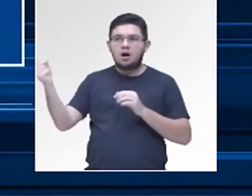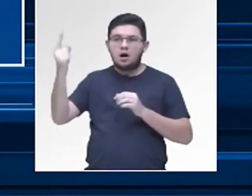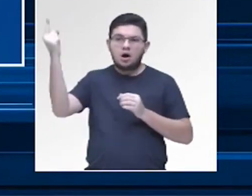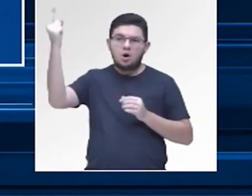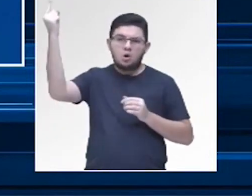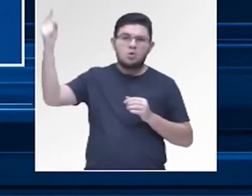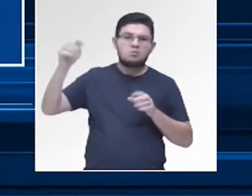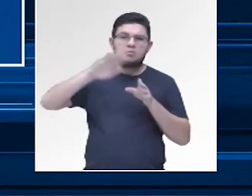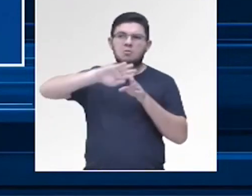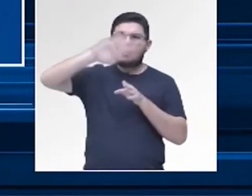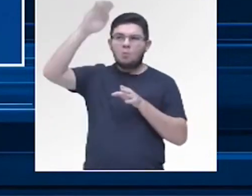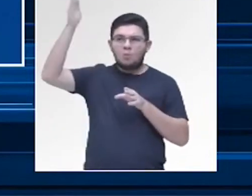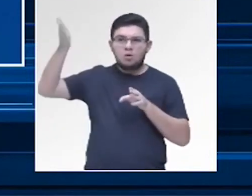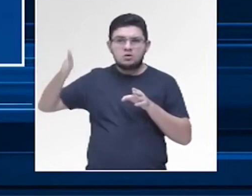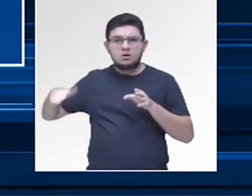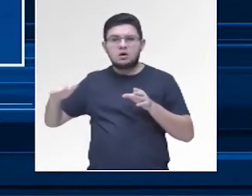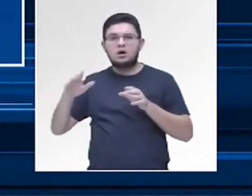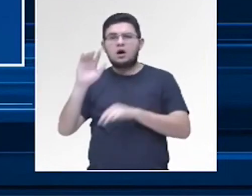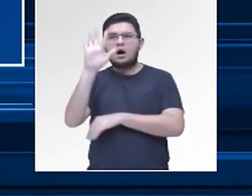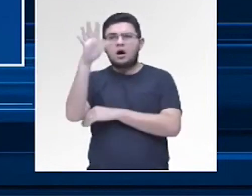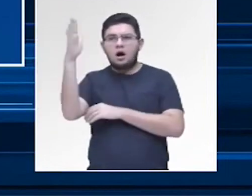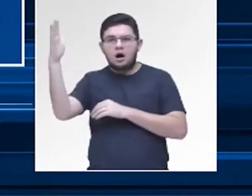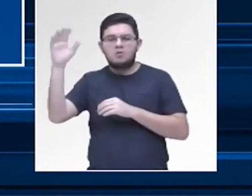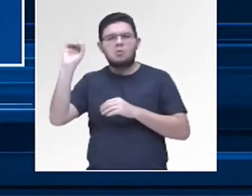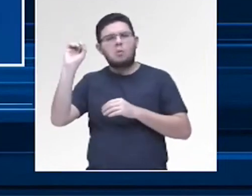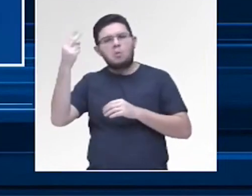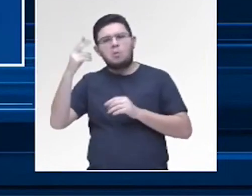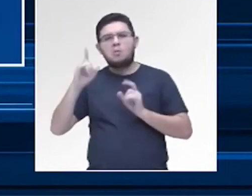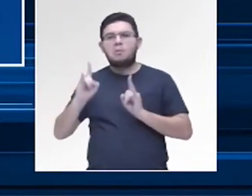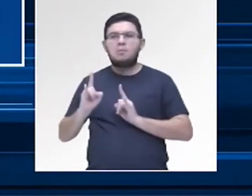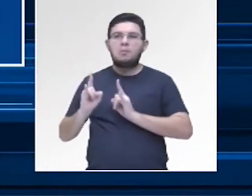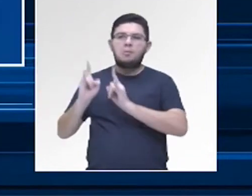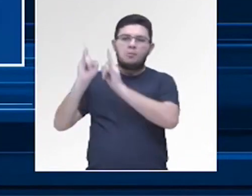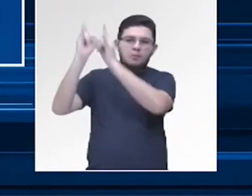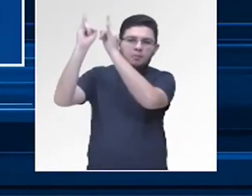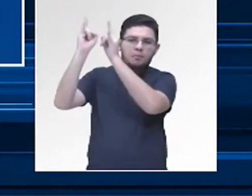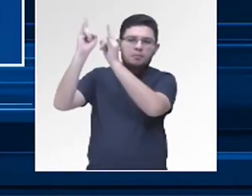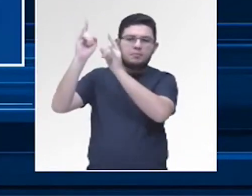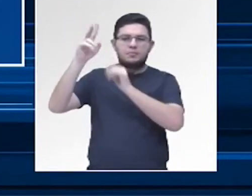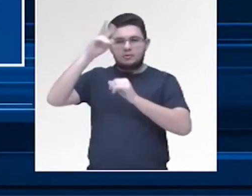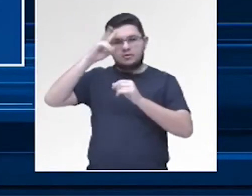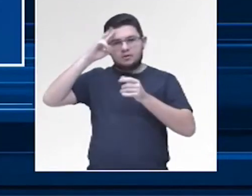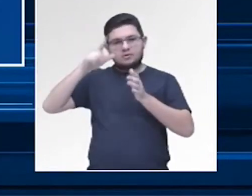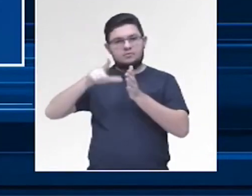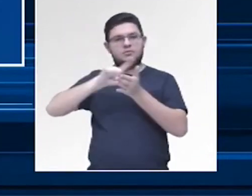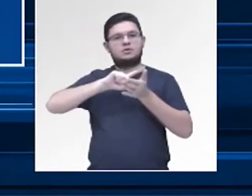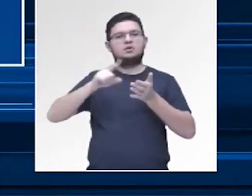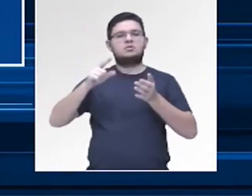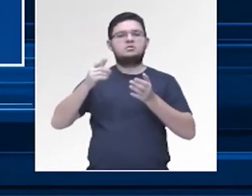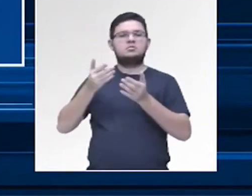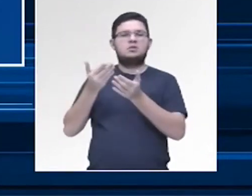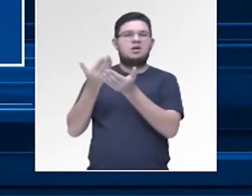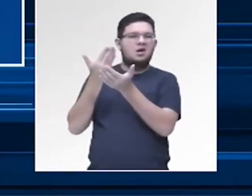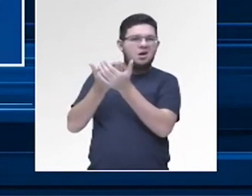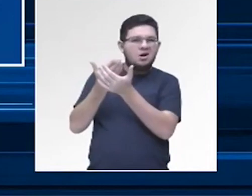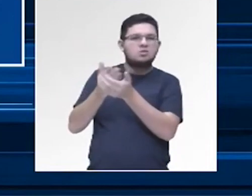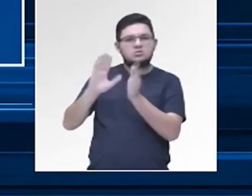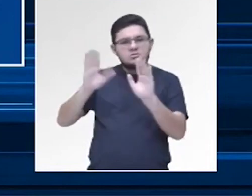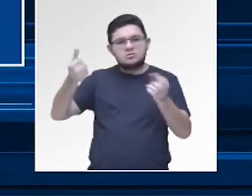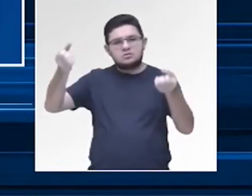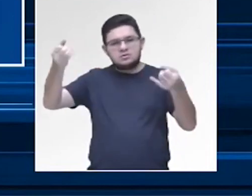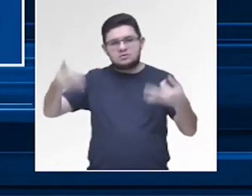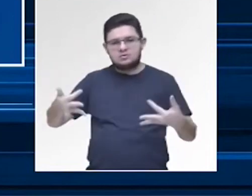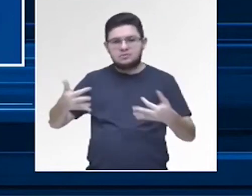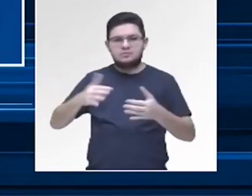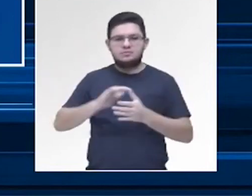E prédios, né? Falei isso na nossa aula, ok? Então, assim, sabendo que o the